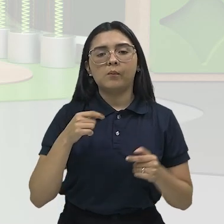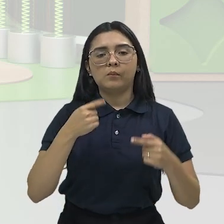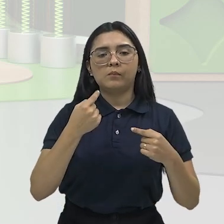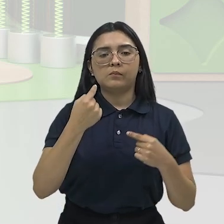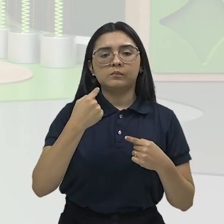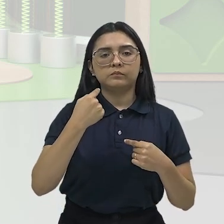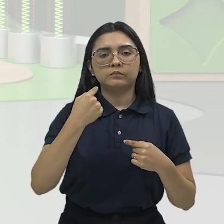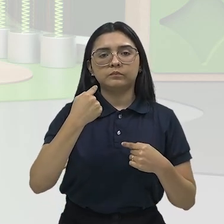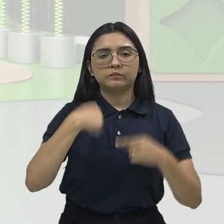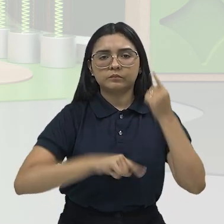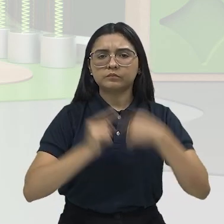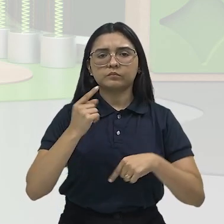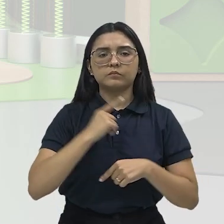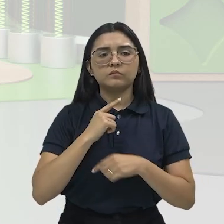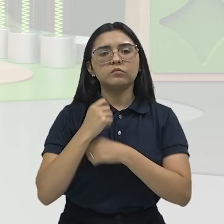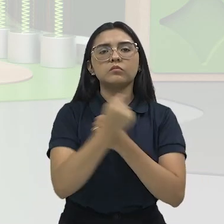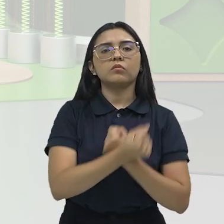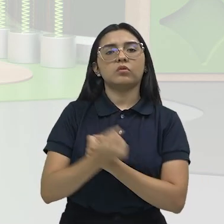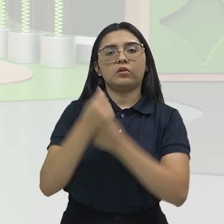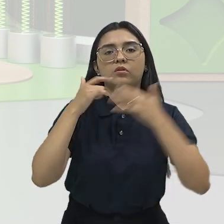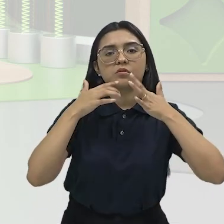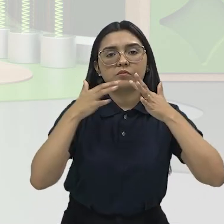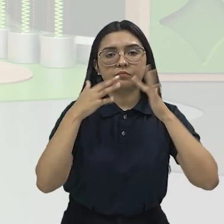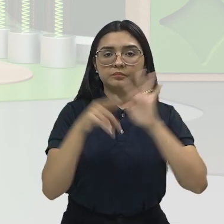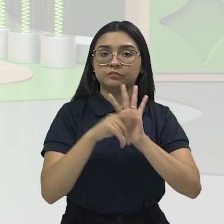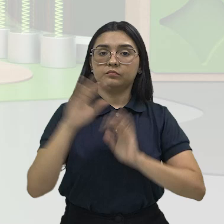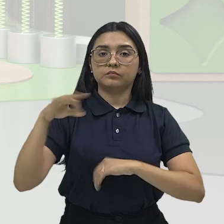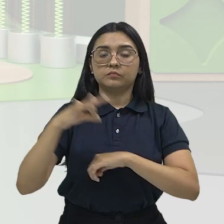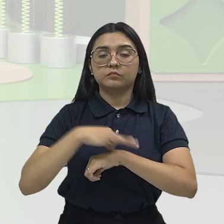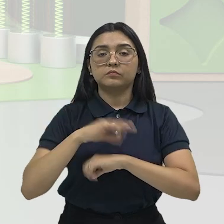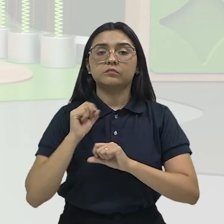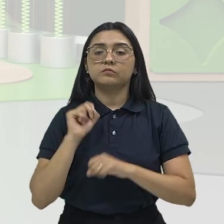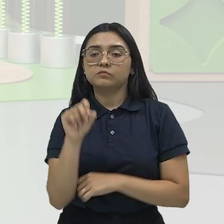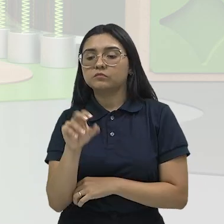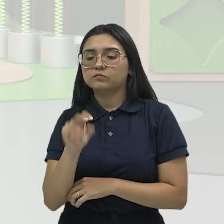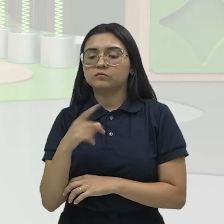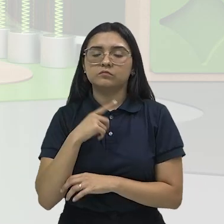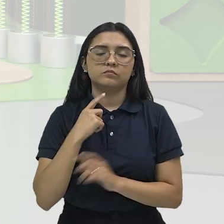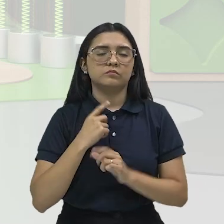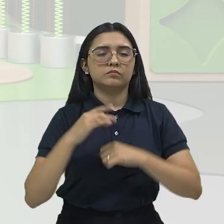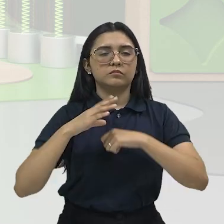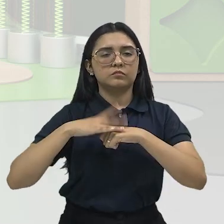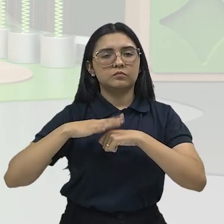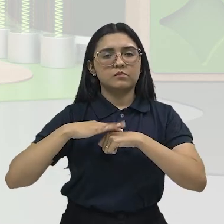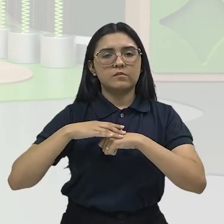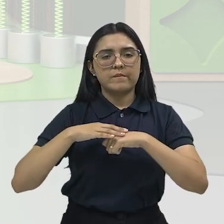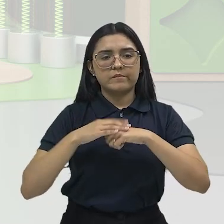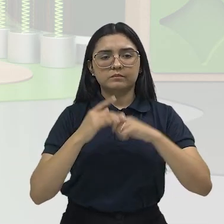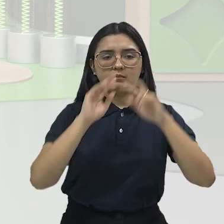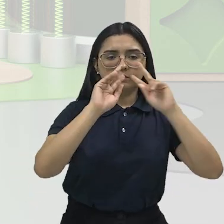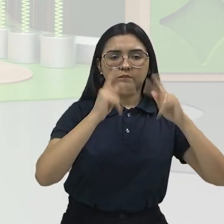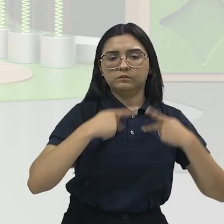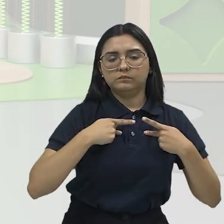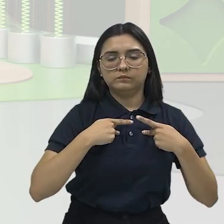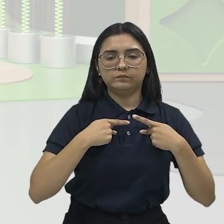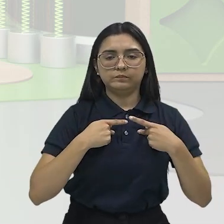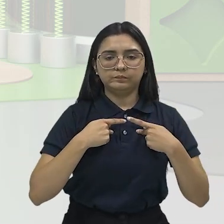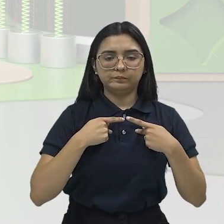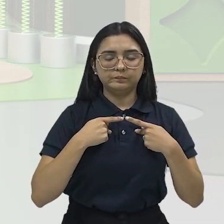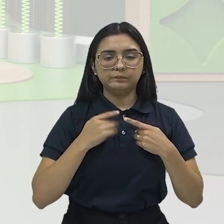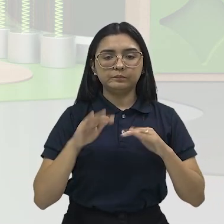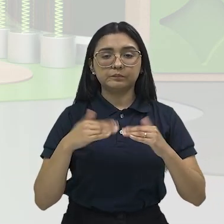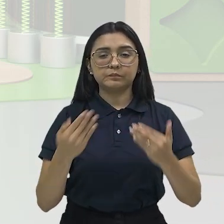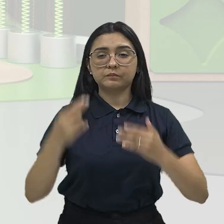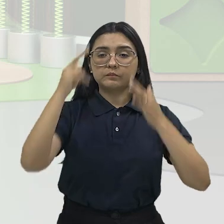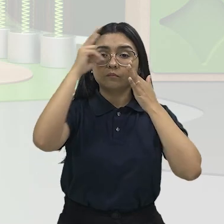uma defesa natural contra eles e aí esses vírus causam doenças, né, nos seres humanos, tá? Então, só